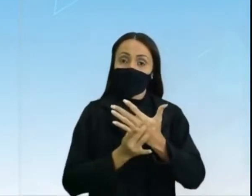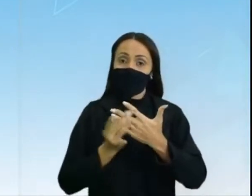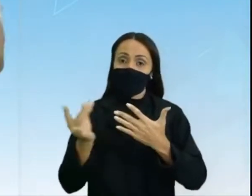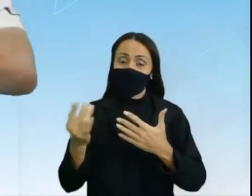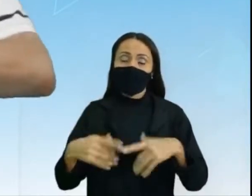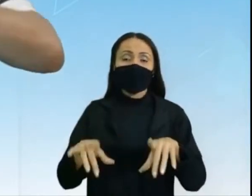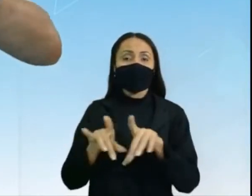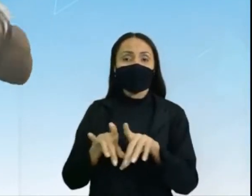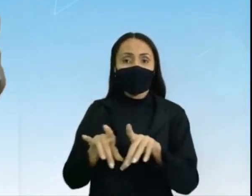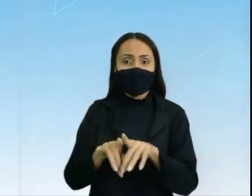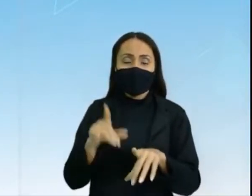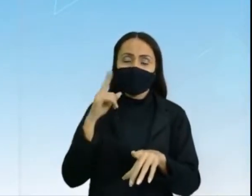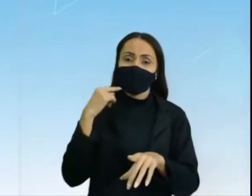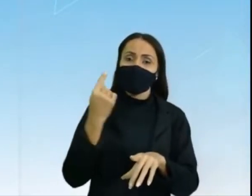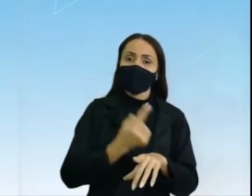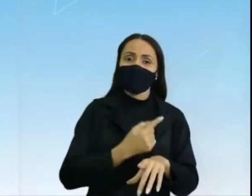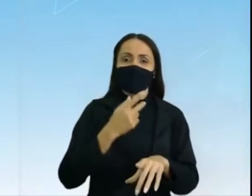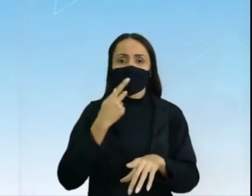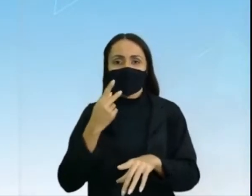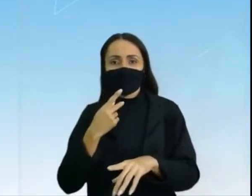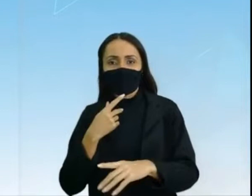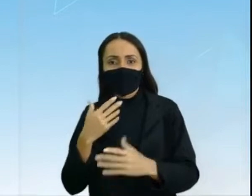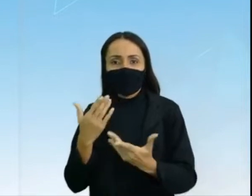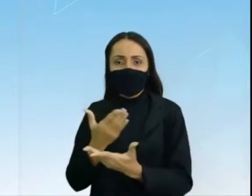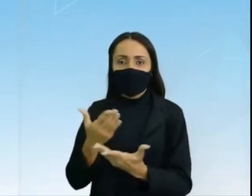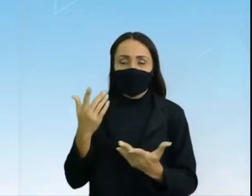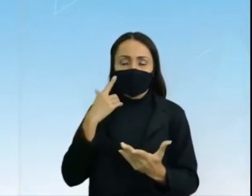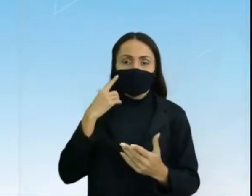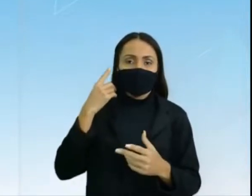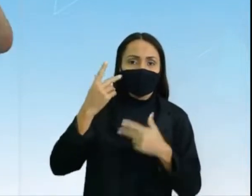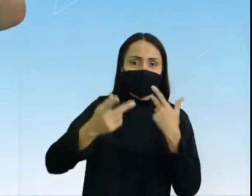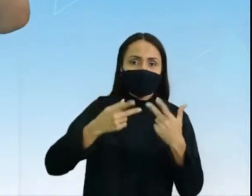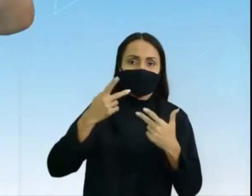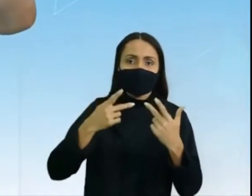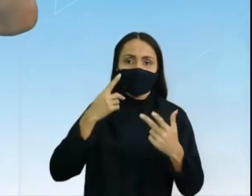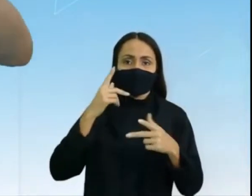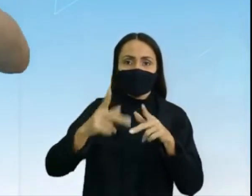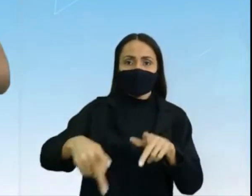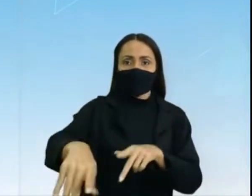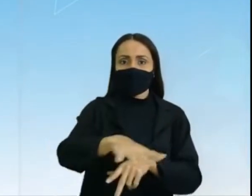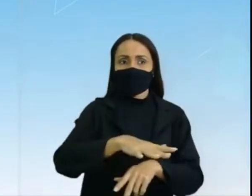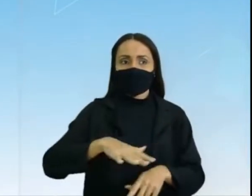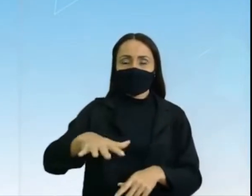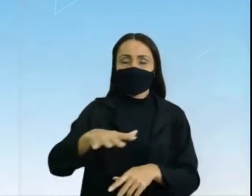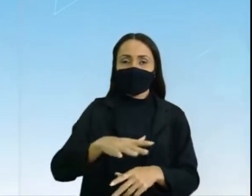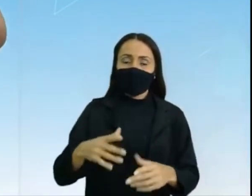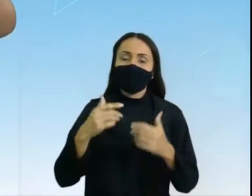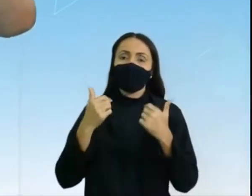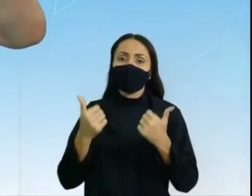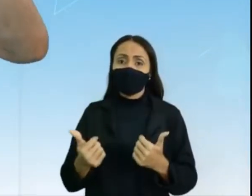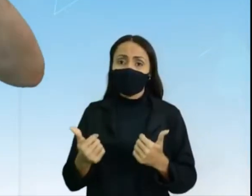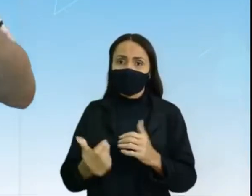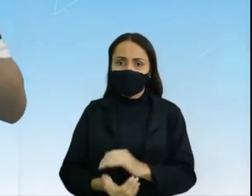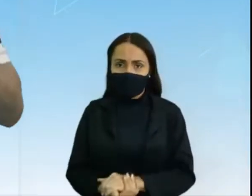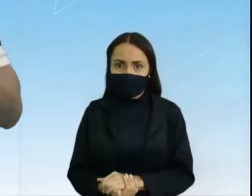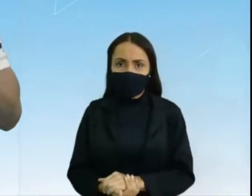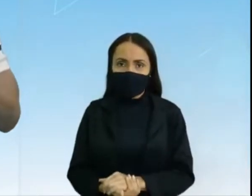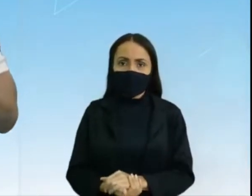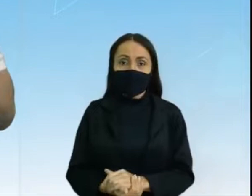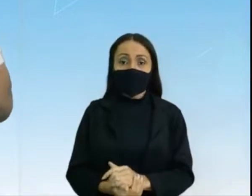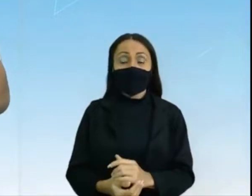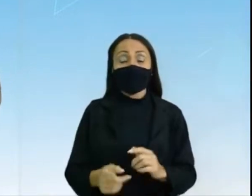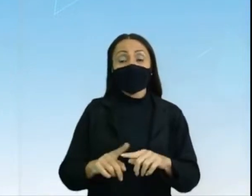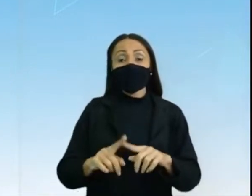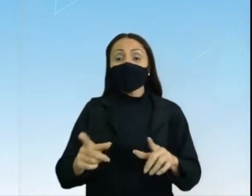como também nós vamos falar um pouco sobre falar em público. E é isso aí. Mas antes